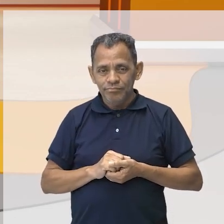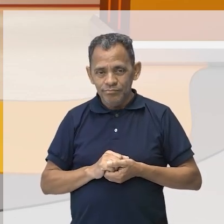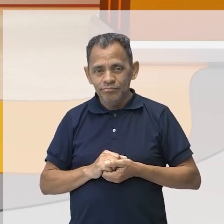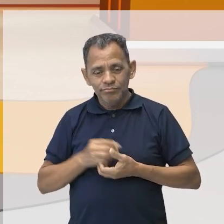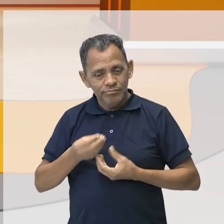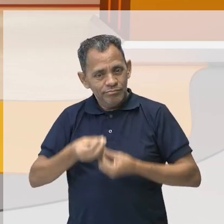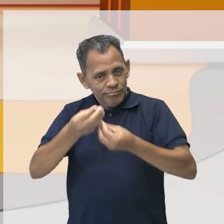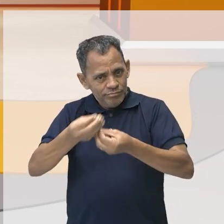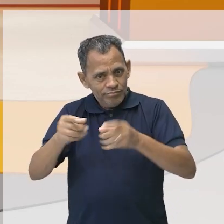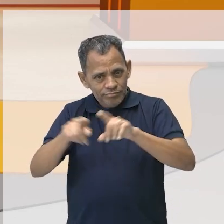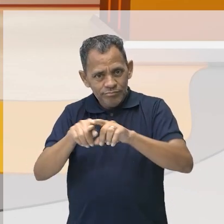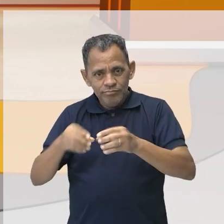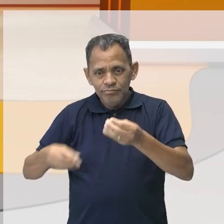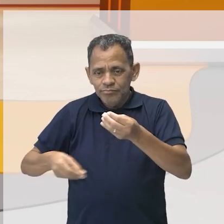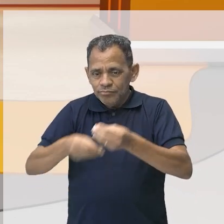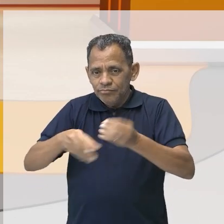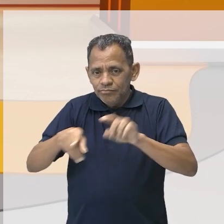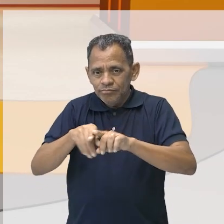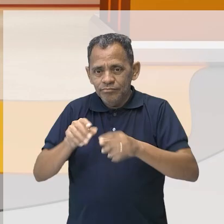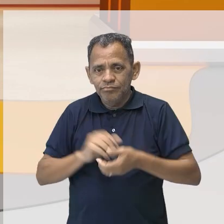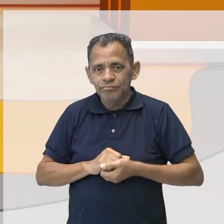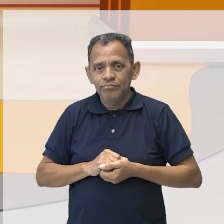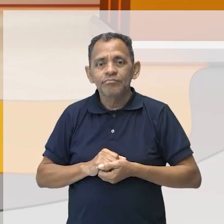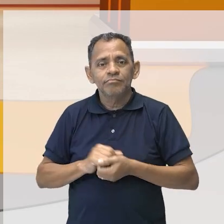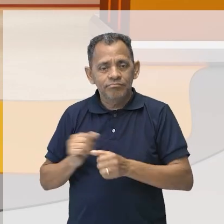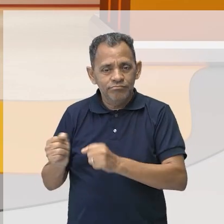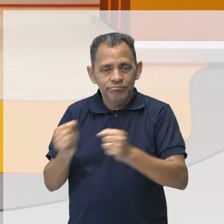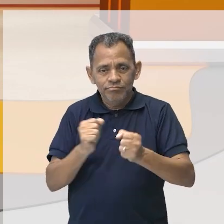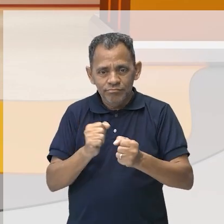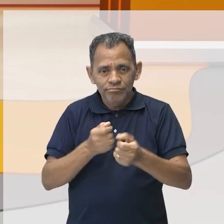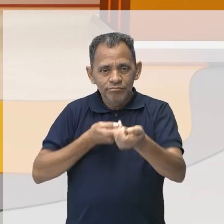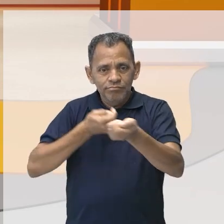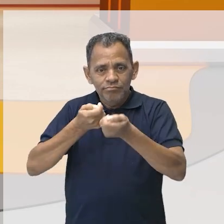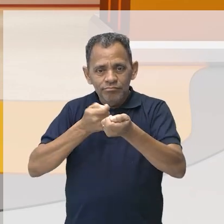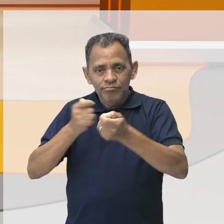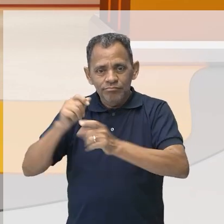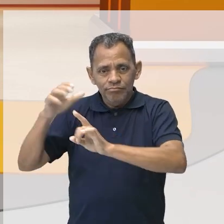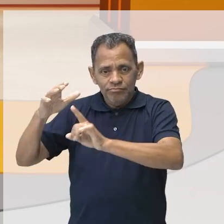contribuir com uma coisinha. É que ele é uma potência hegemônica no mundo.